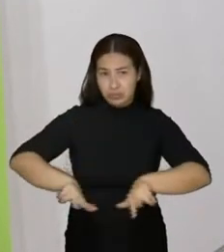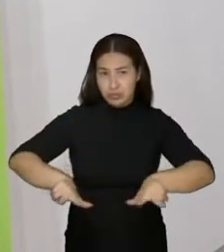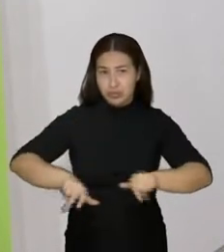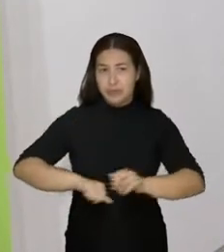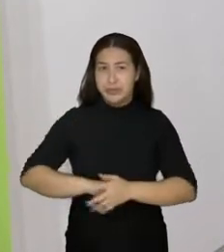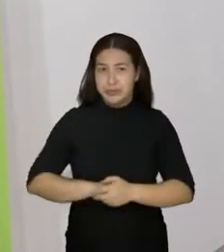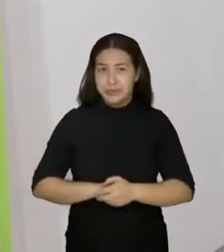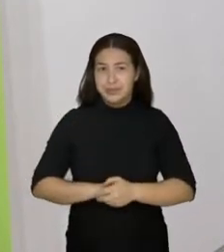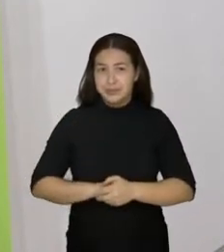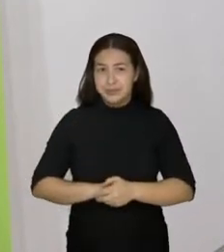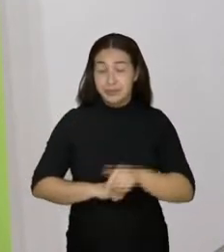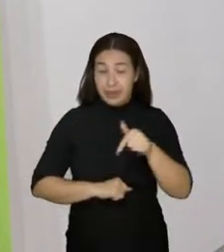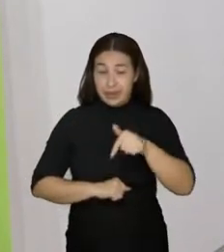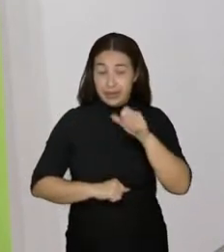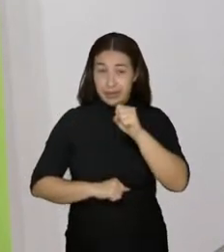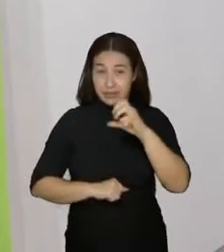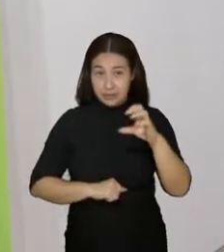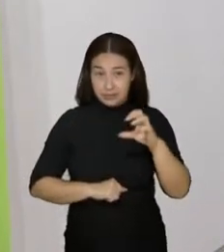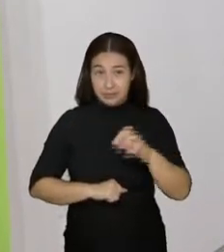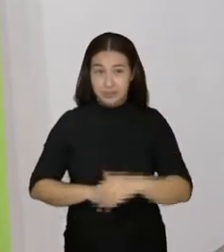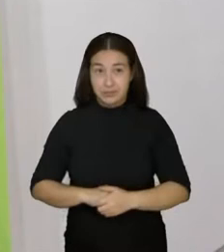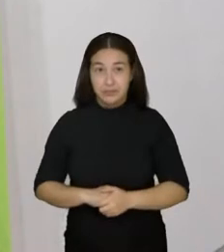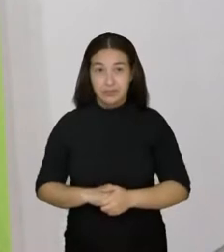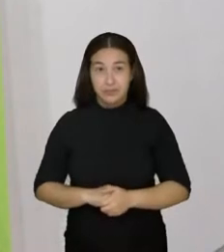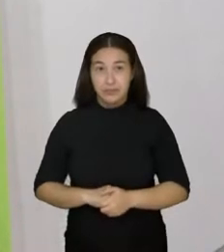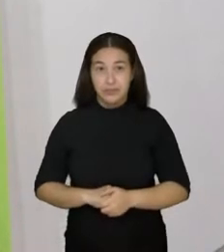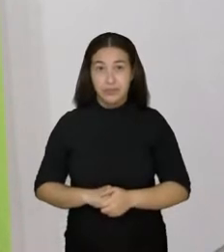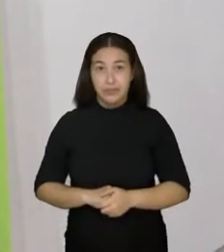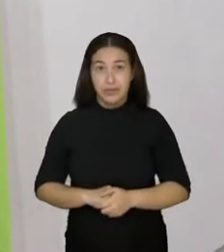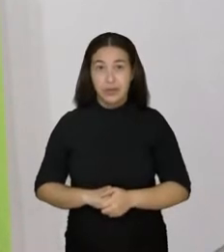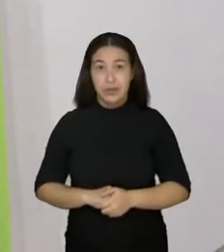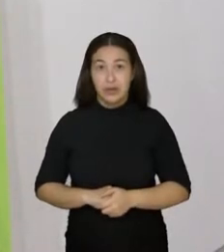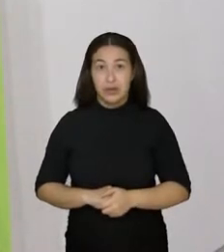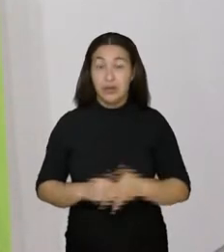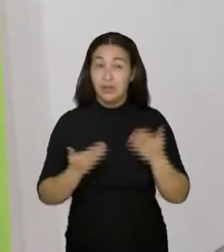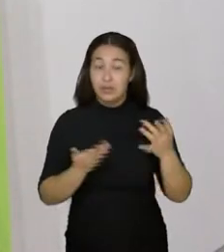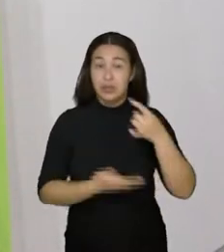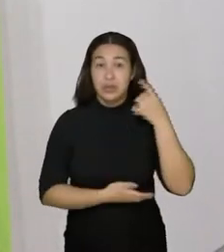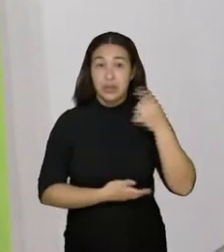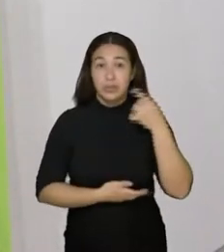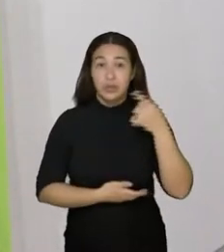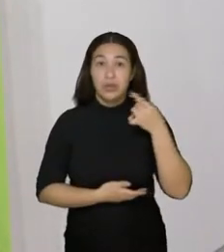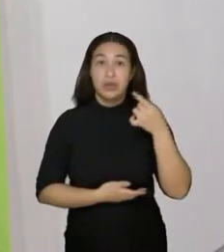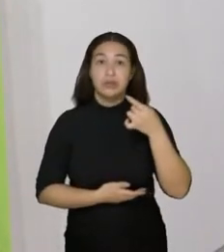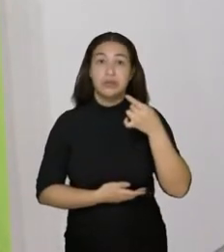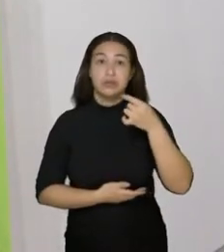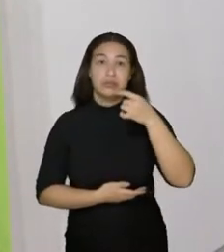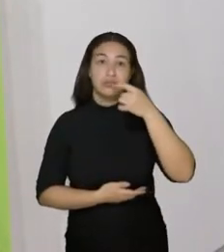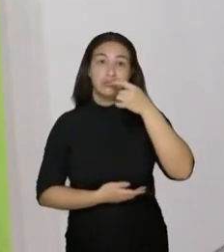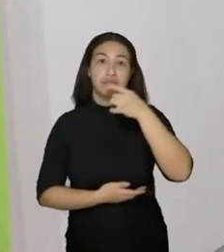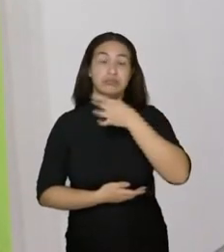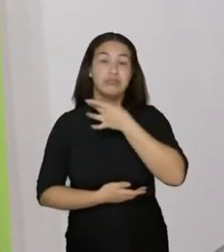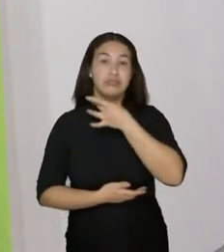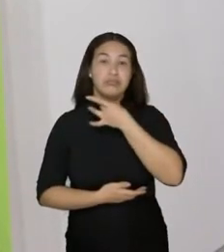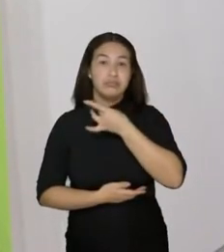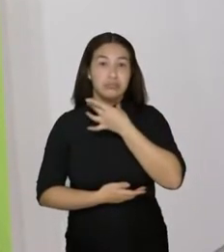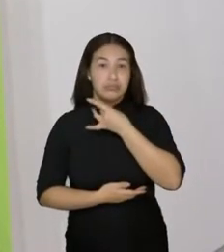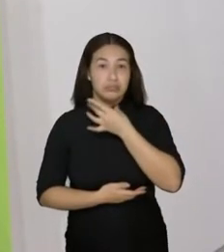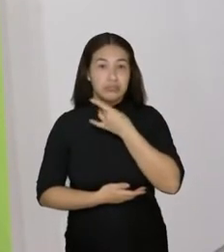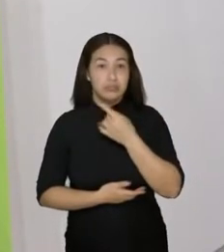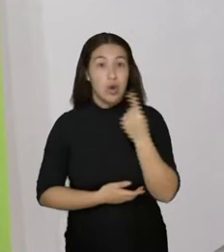querido Estado de Santa Catarina que sendo deputados nosso Presidente apenas um por cento